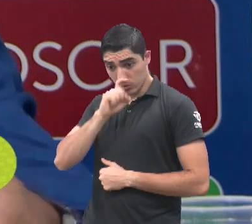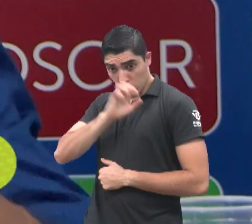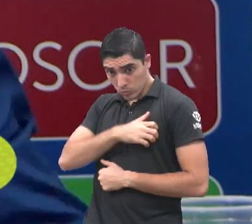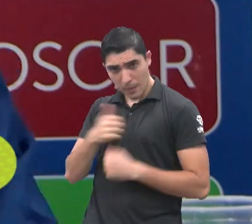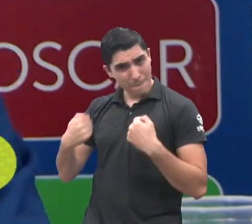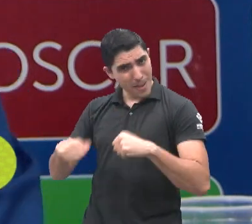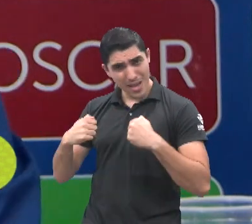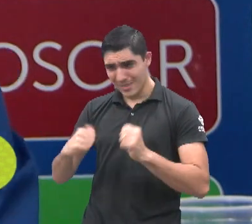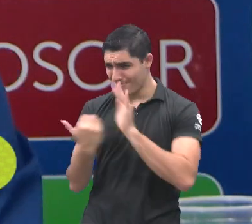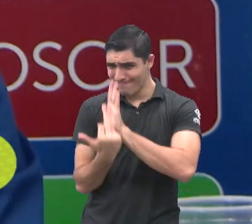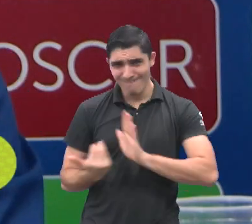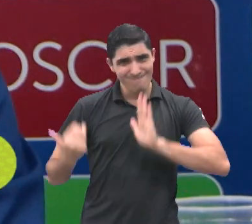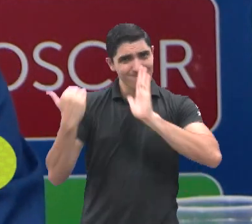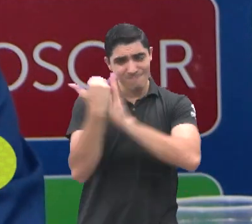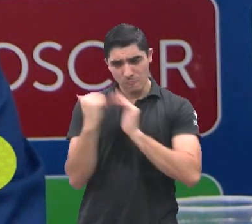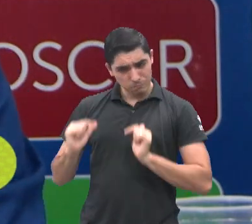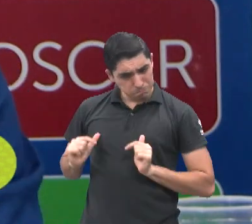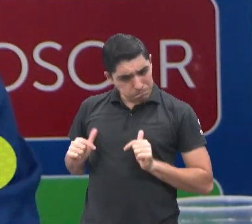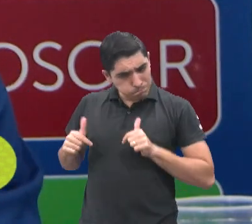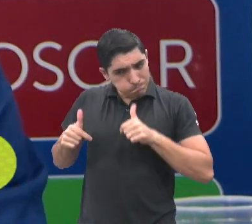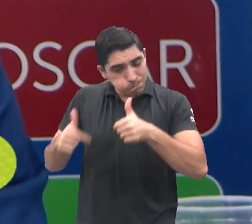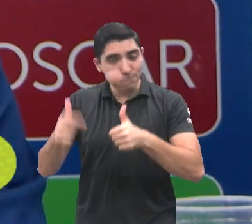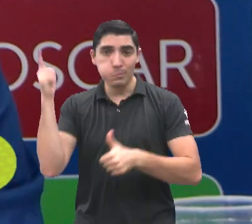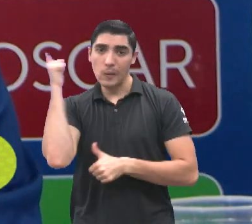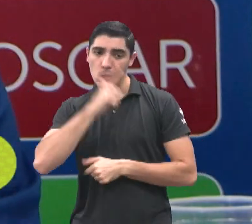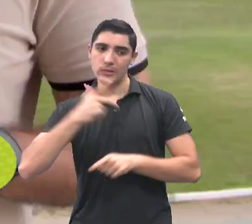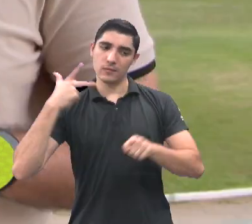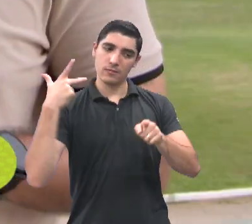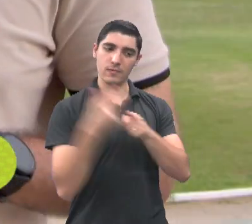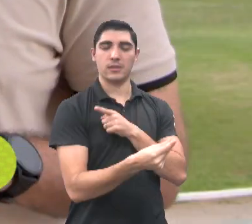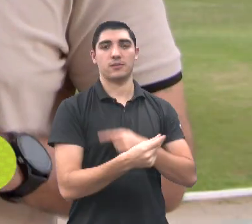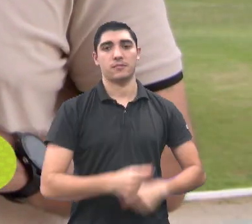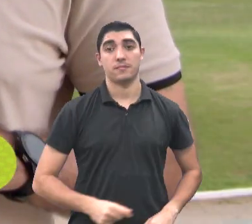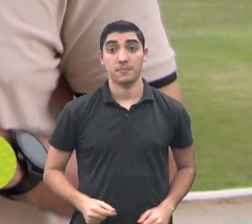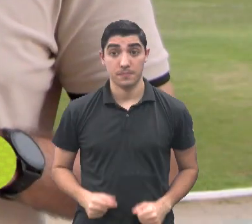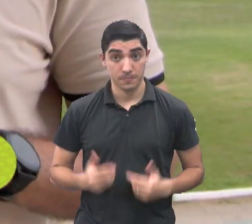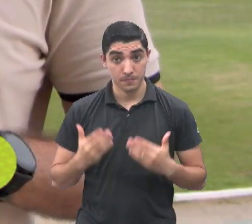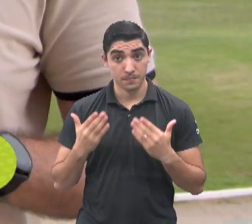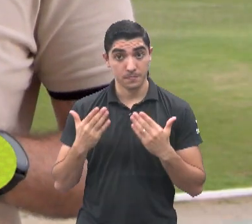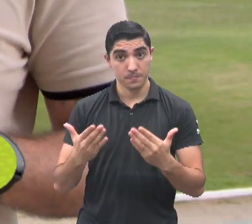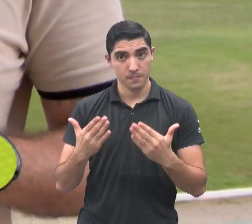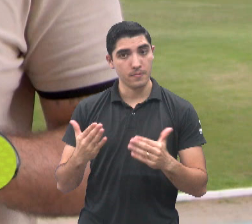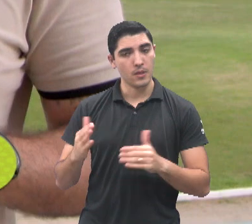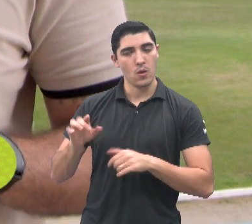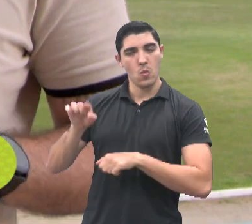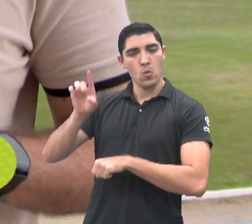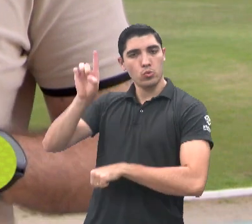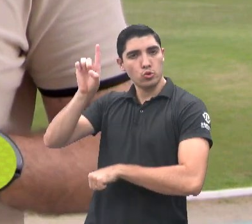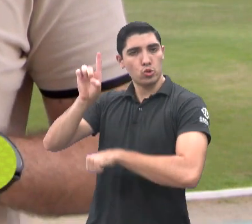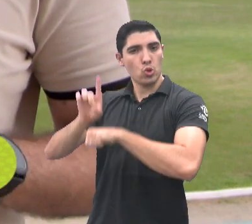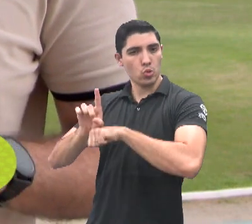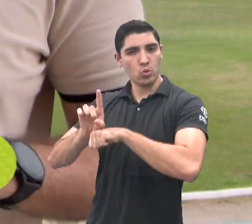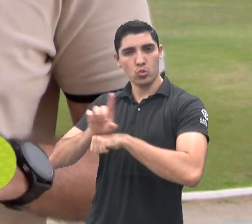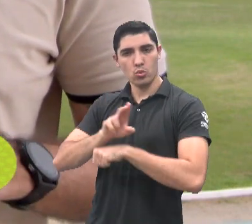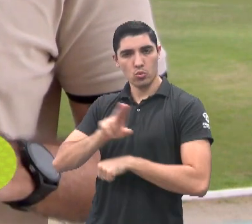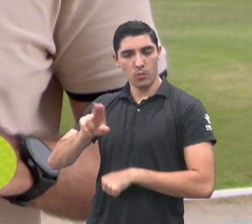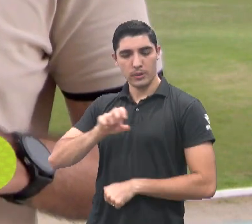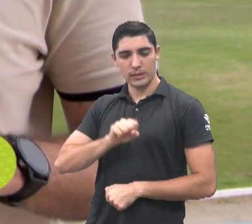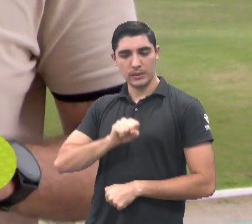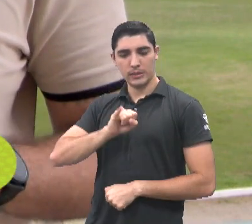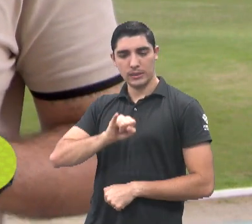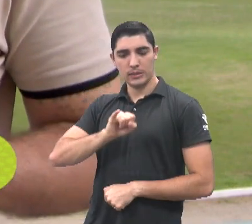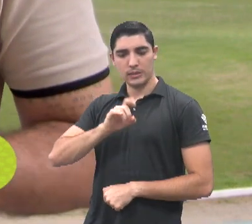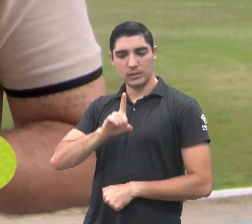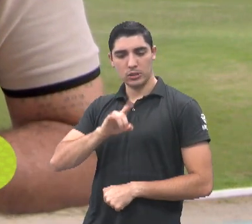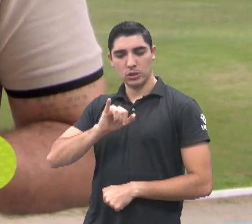para que possamos buscar o bom resultado, que é aquilo que nos interessa. E o executivo de futebol do São José, o Sidclay Menezes, e o CEO